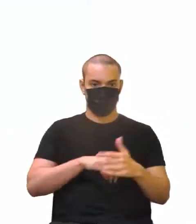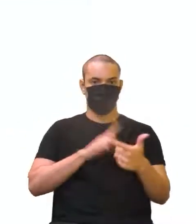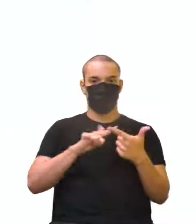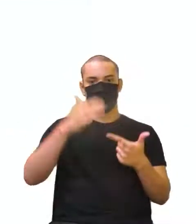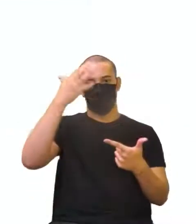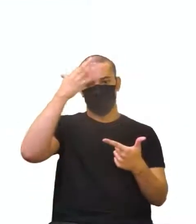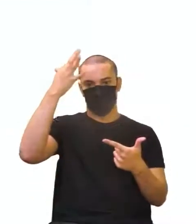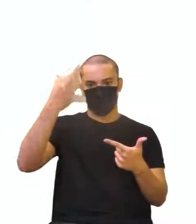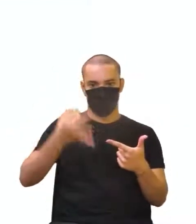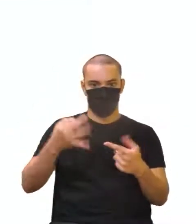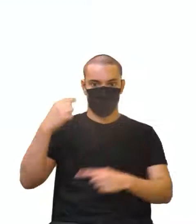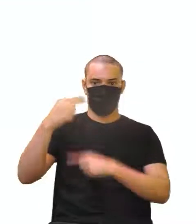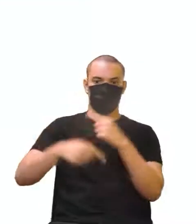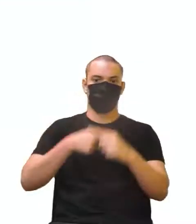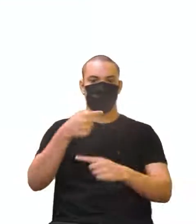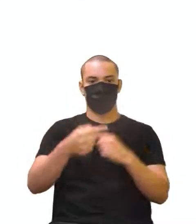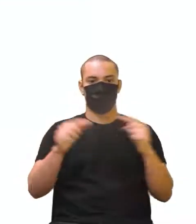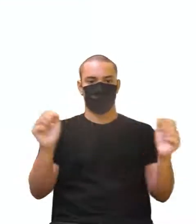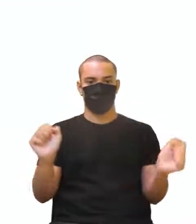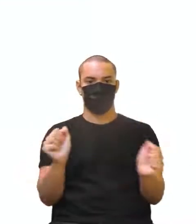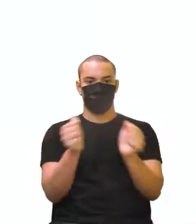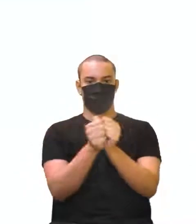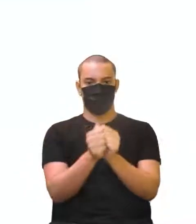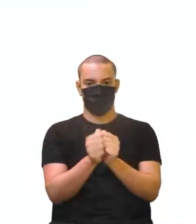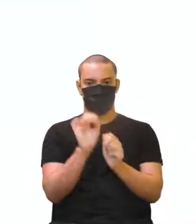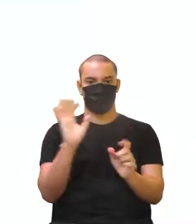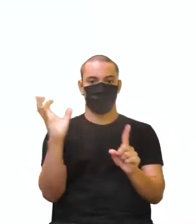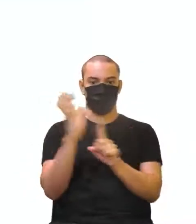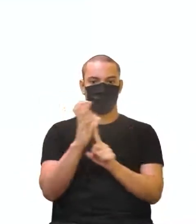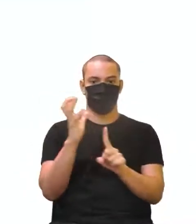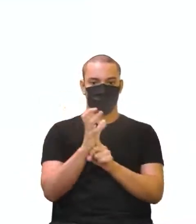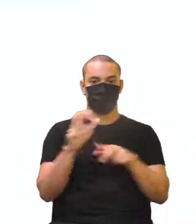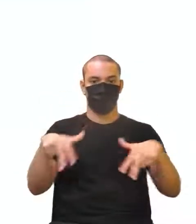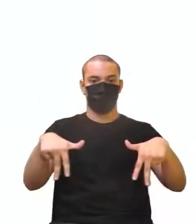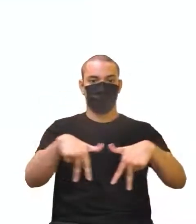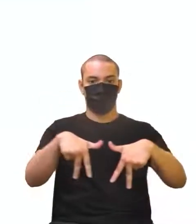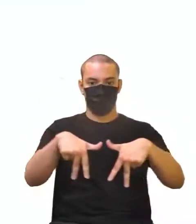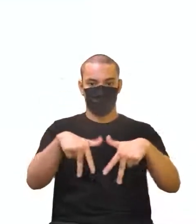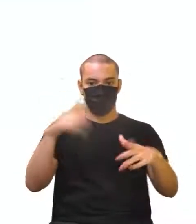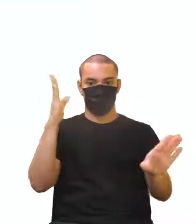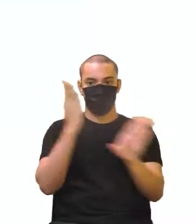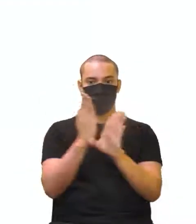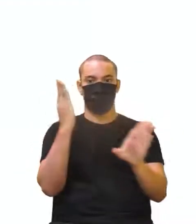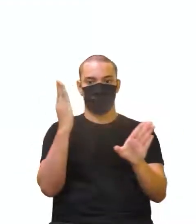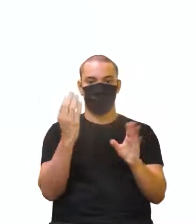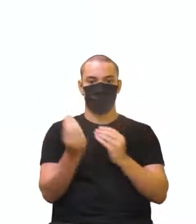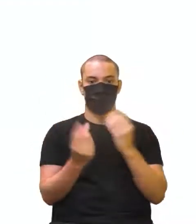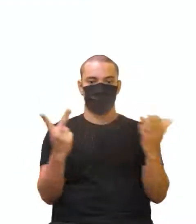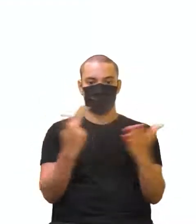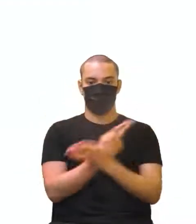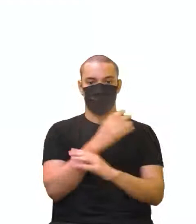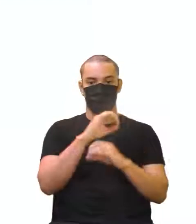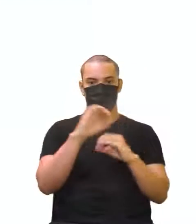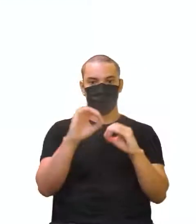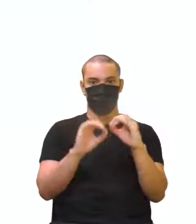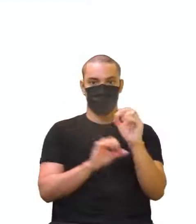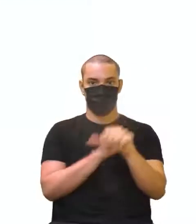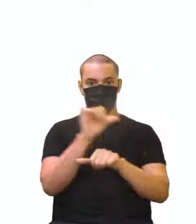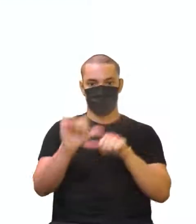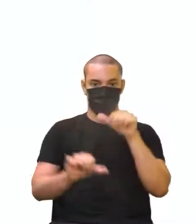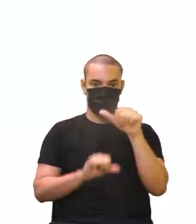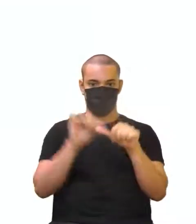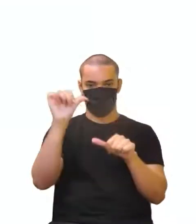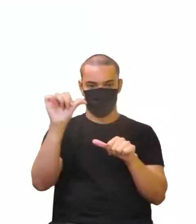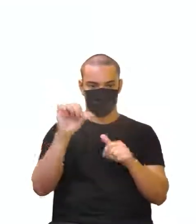a herança genética ligada, restrita e influenciada pelo sexo, identificando as anomalias ligadas a cada